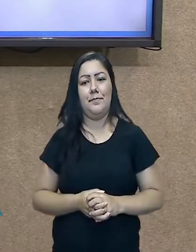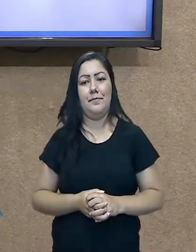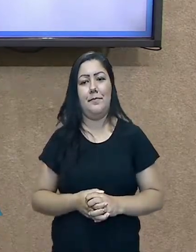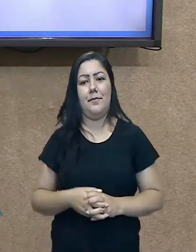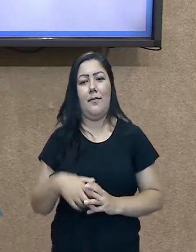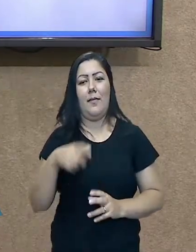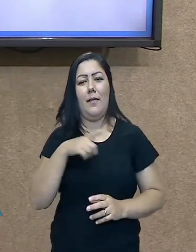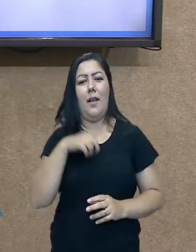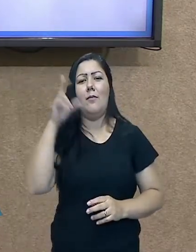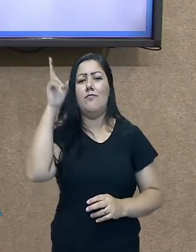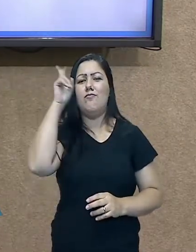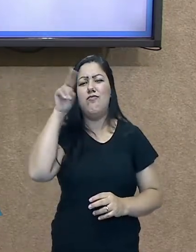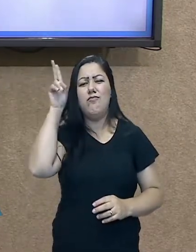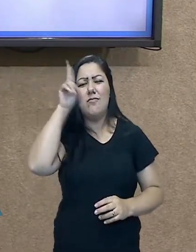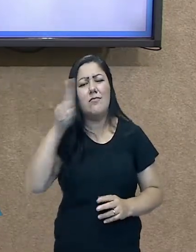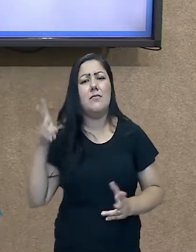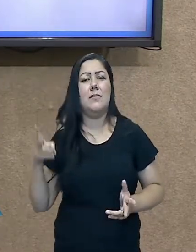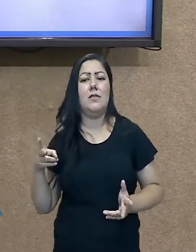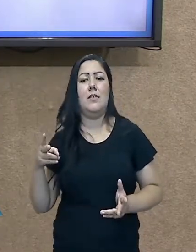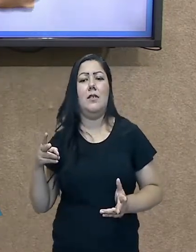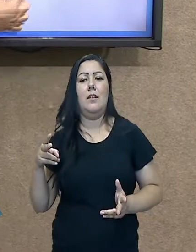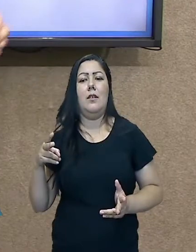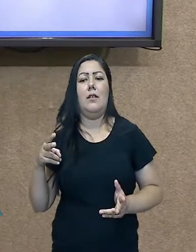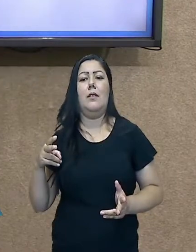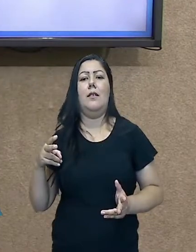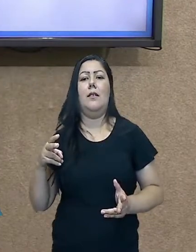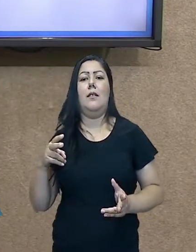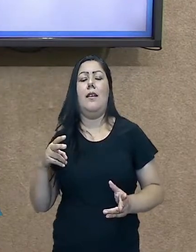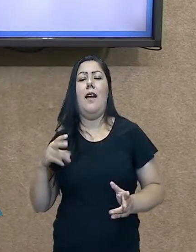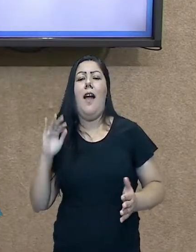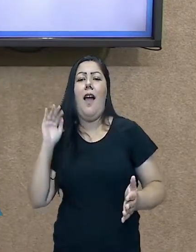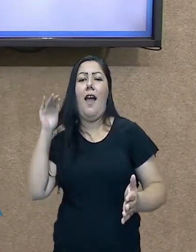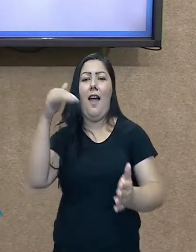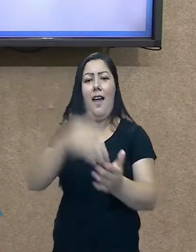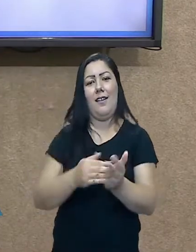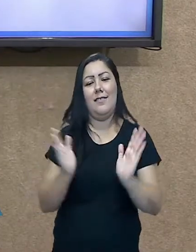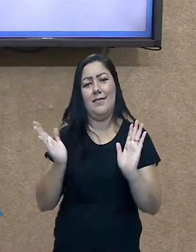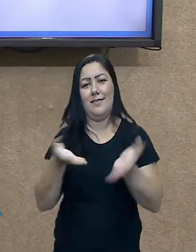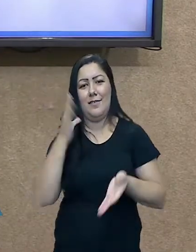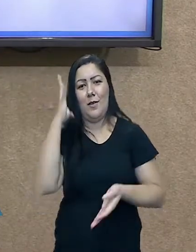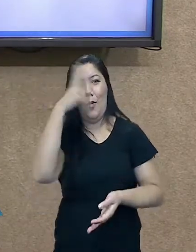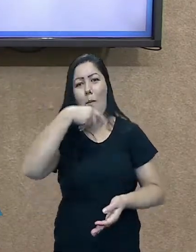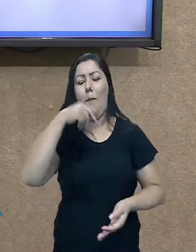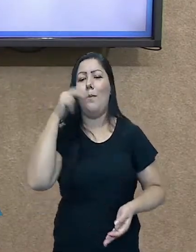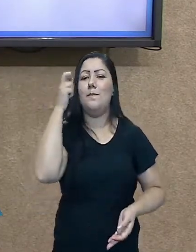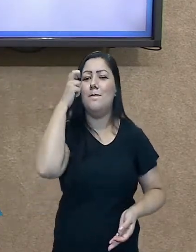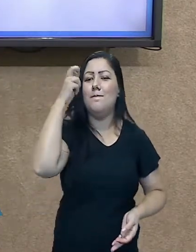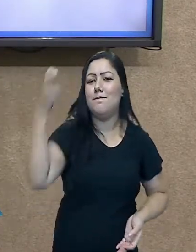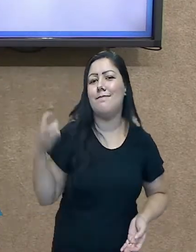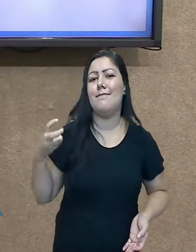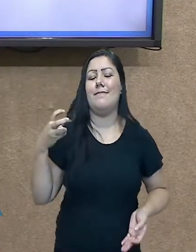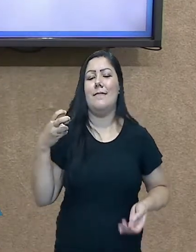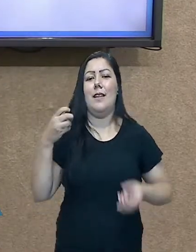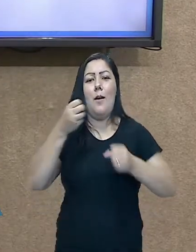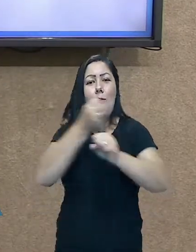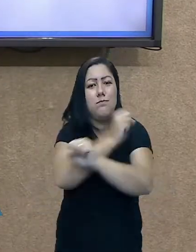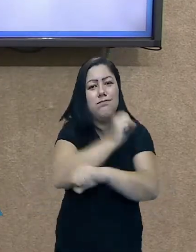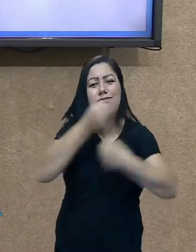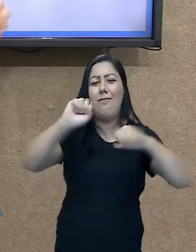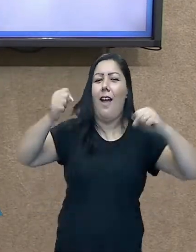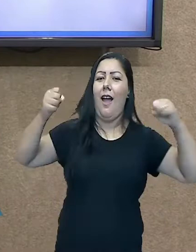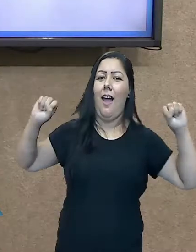história para se chegar nessa beleza cultural, nesse